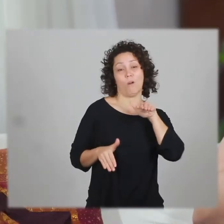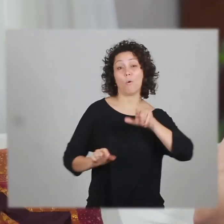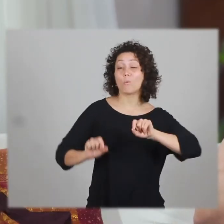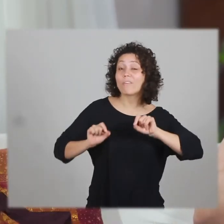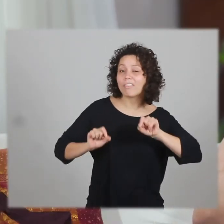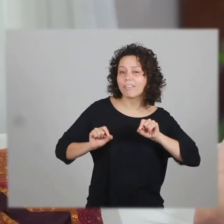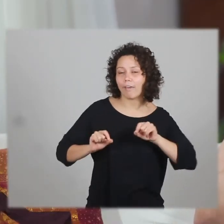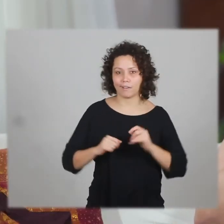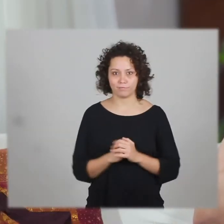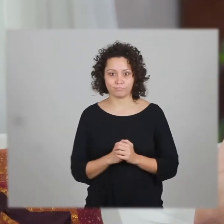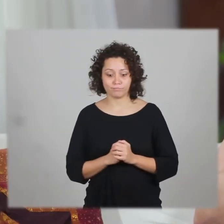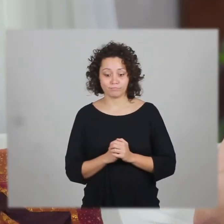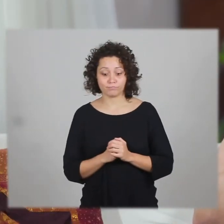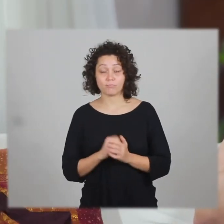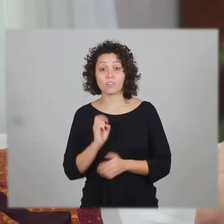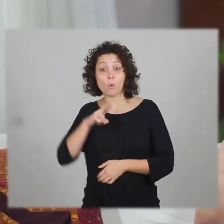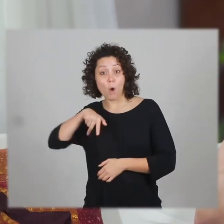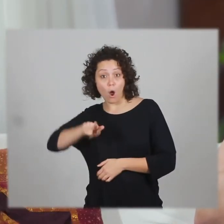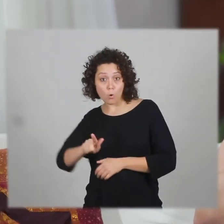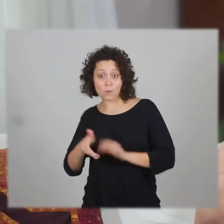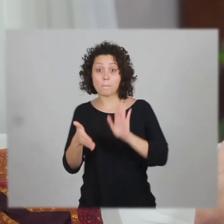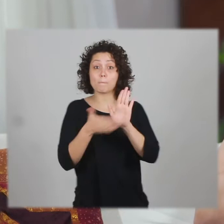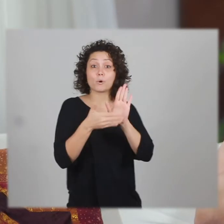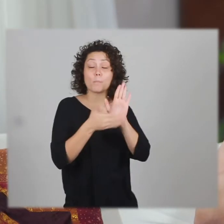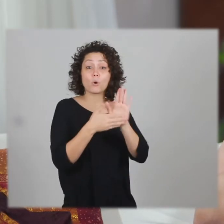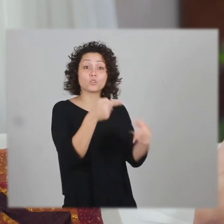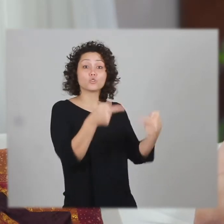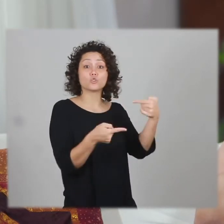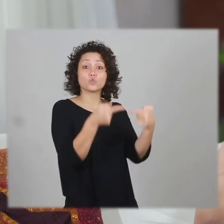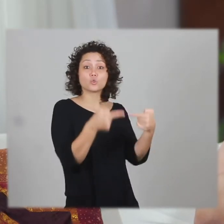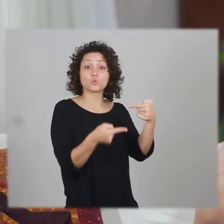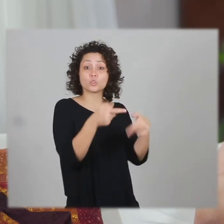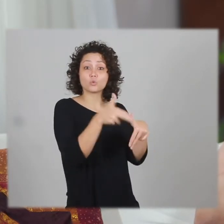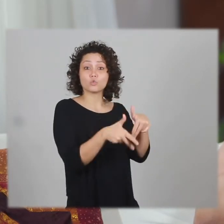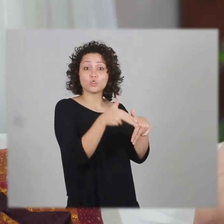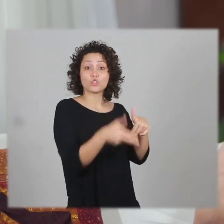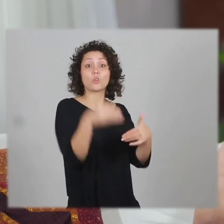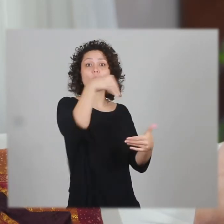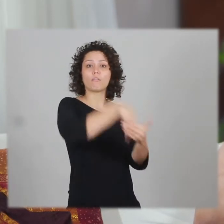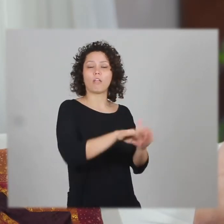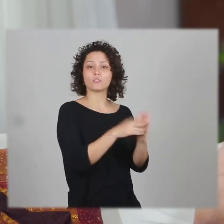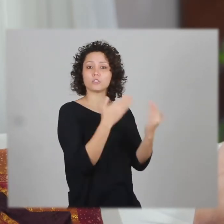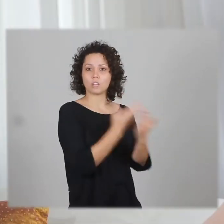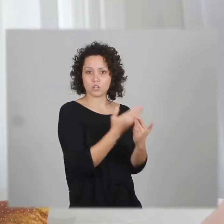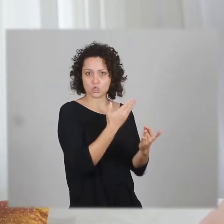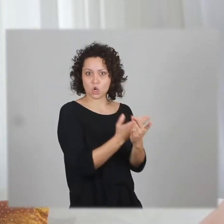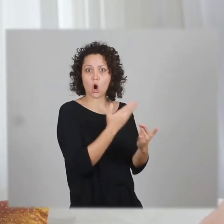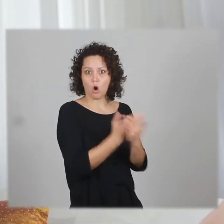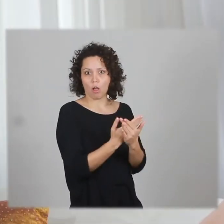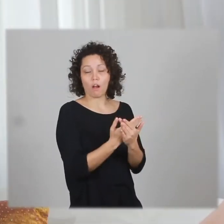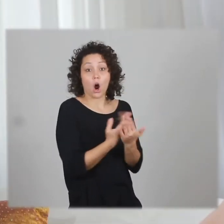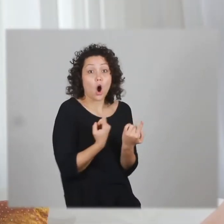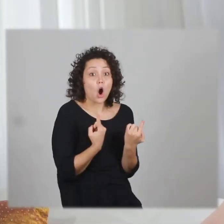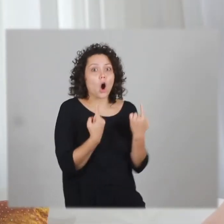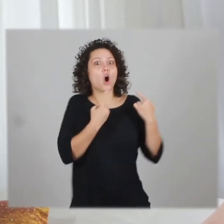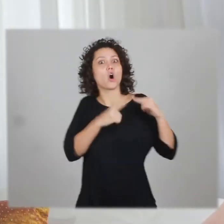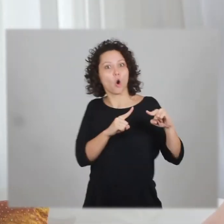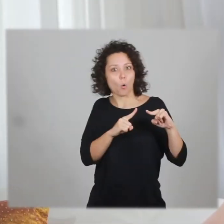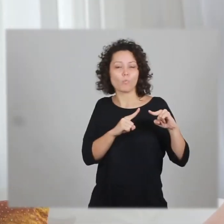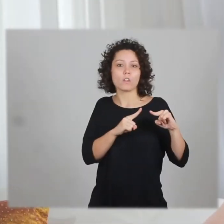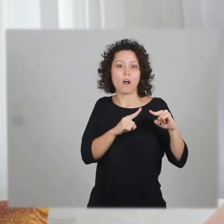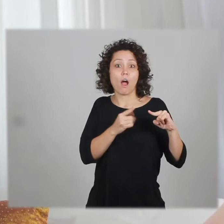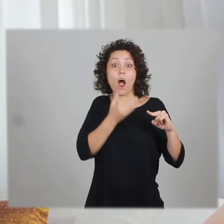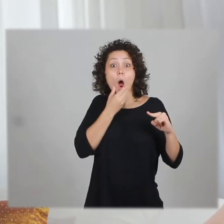atualmente. Então essa ONG propôs uma discussão de gênero nas escolas para combater o machismo institucional. E essa discussão